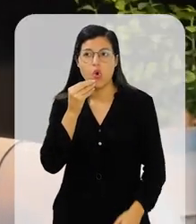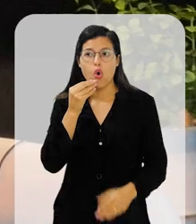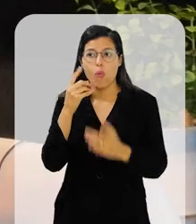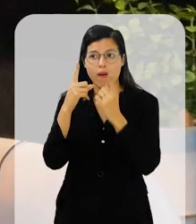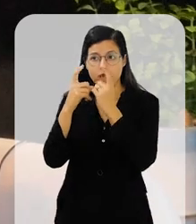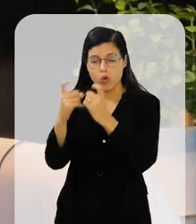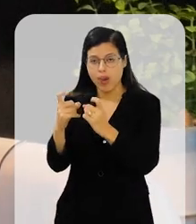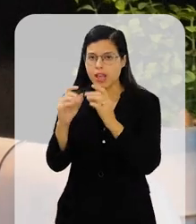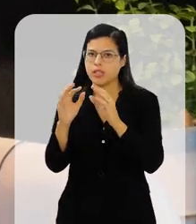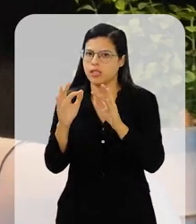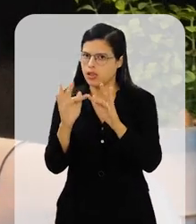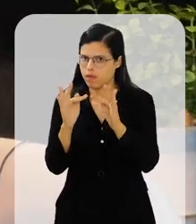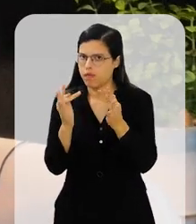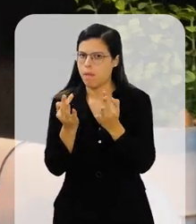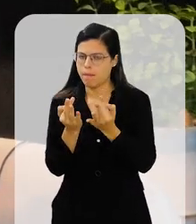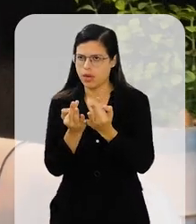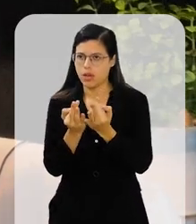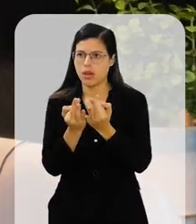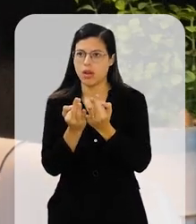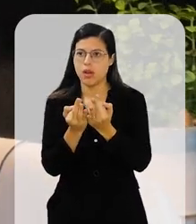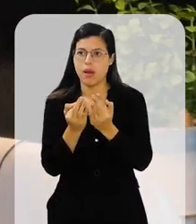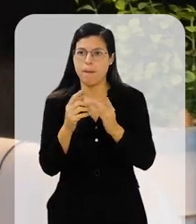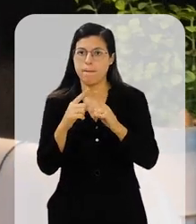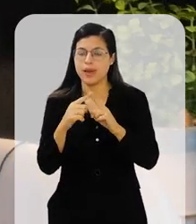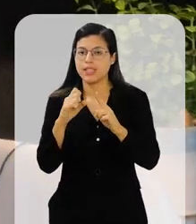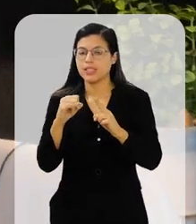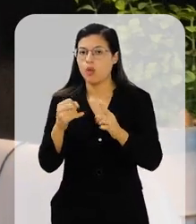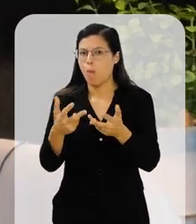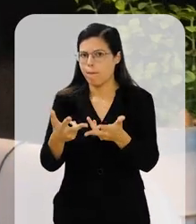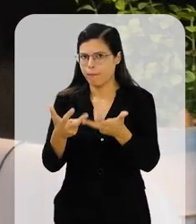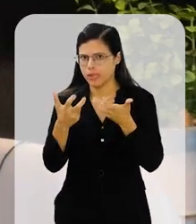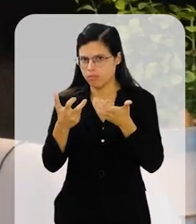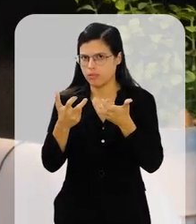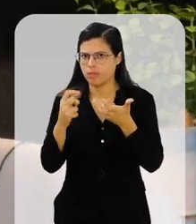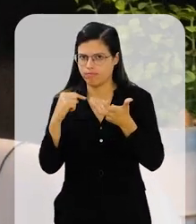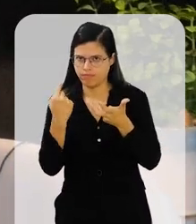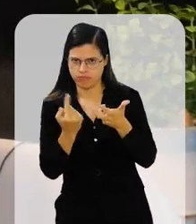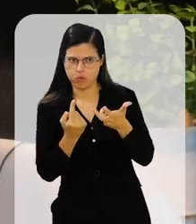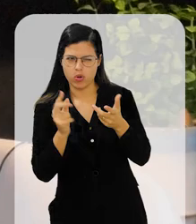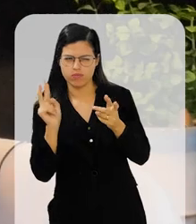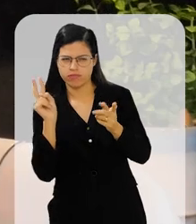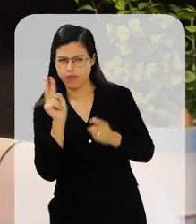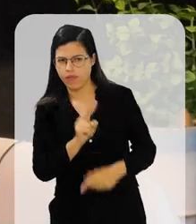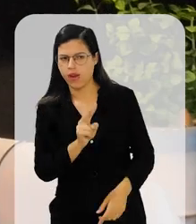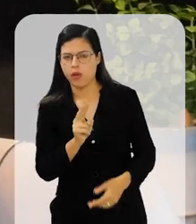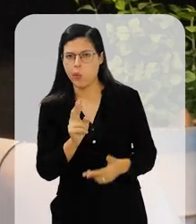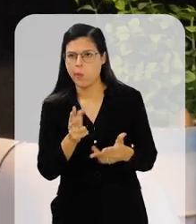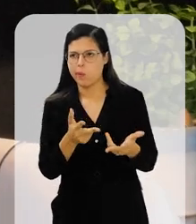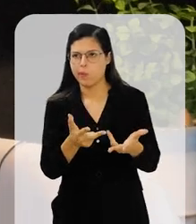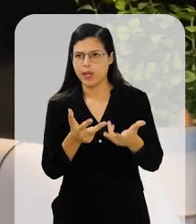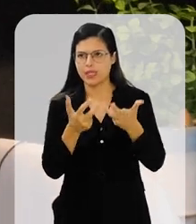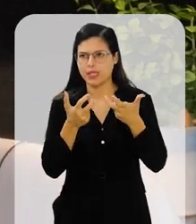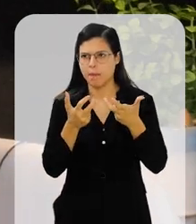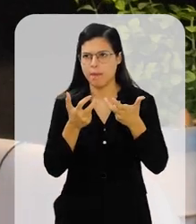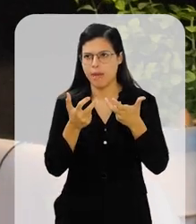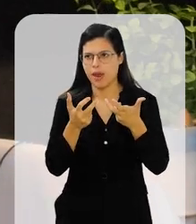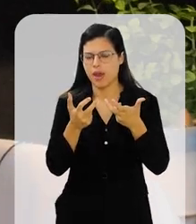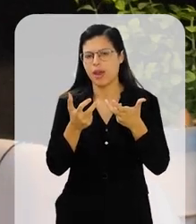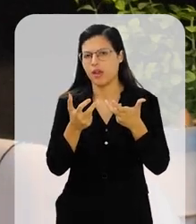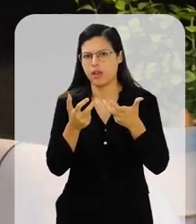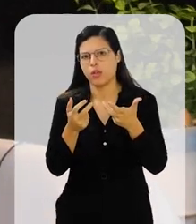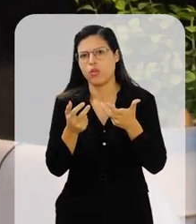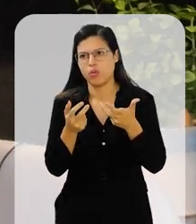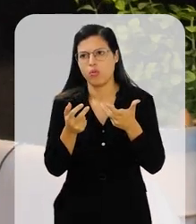seja Sim. uma violência da parte familiar. Sim. Mas se a gente está percebendo, eu digo a gente que está de fora, que seja